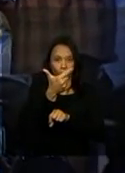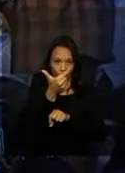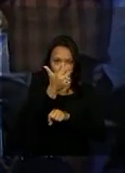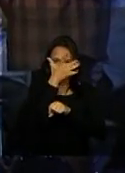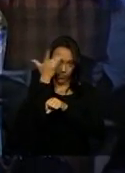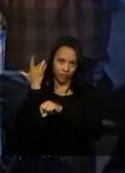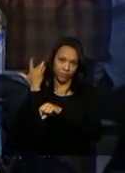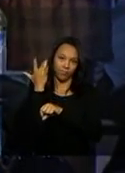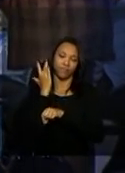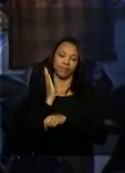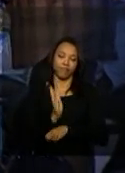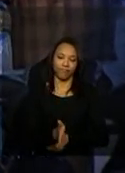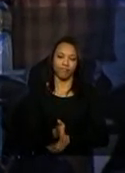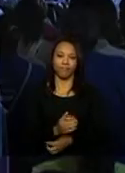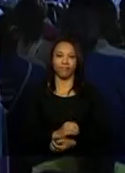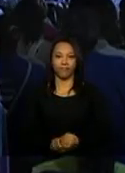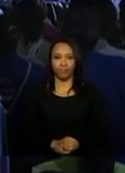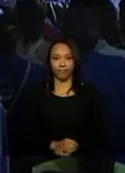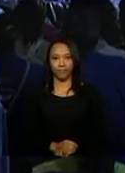finalistas.